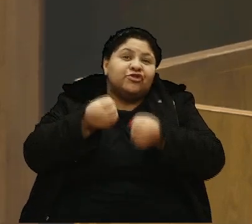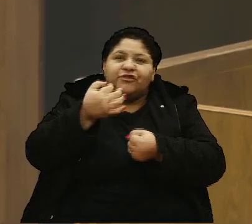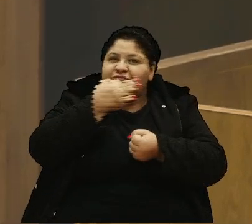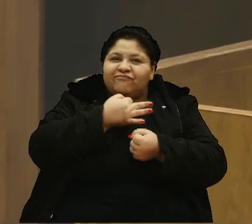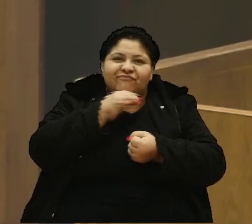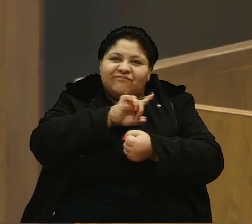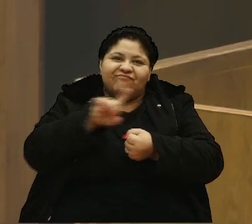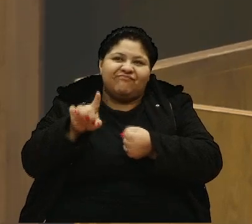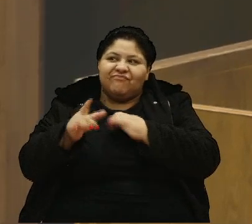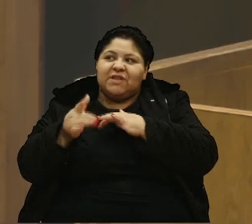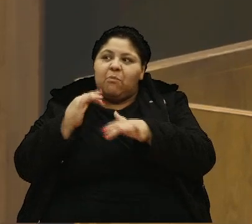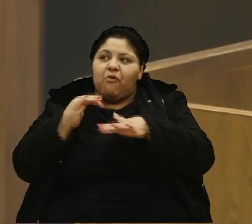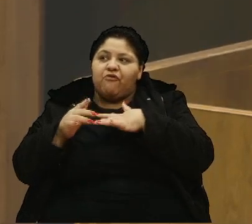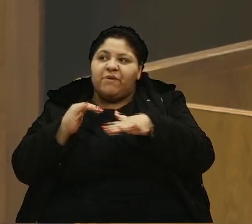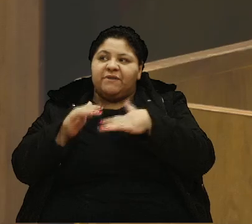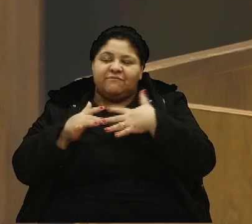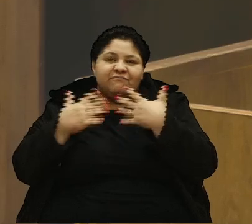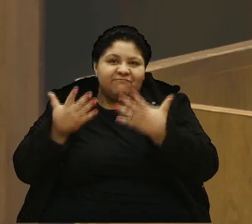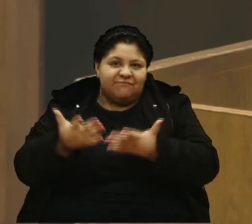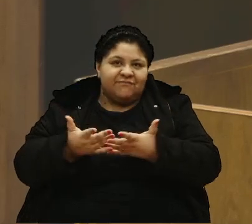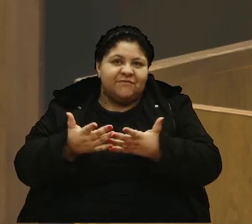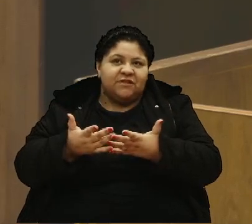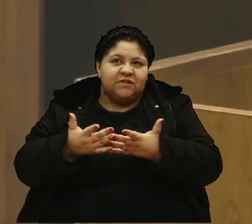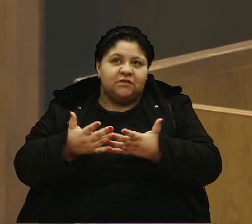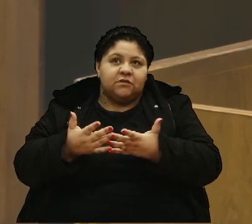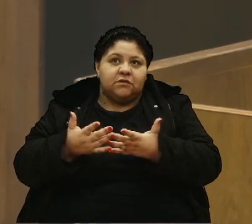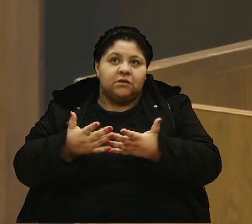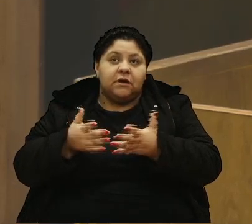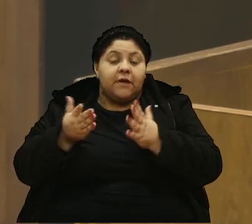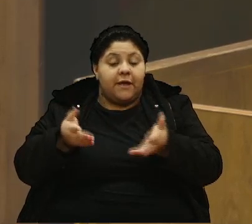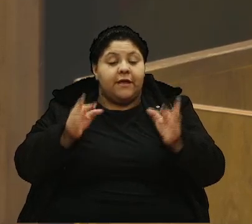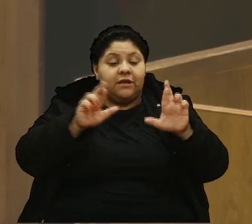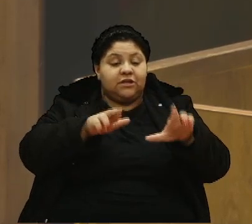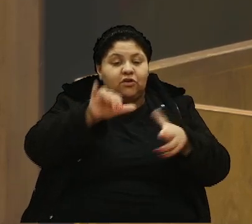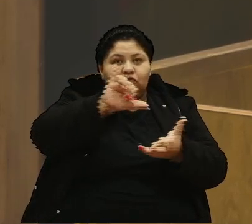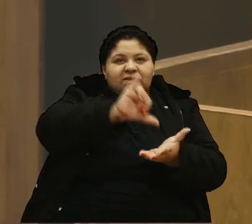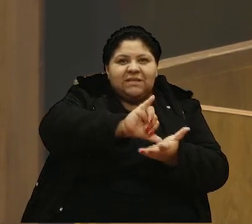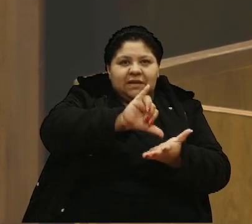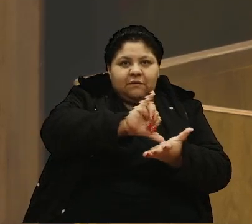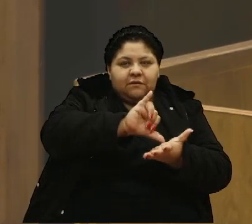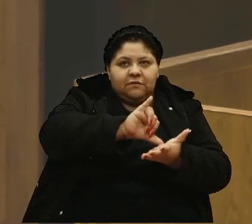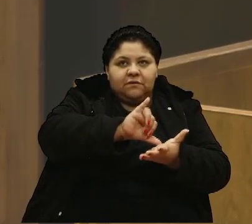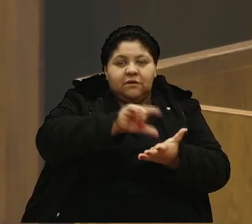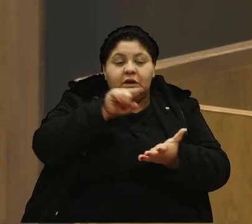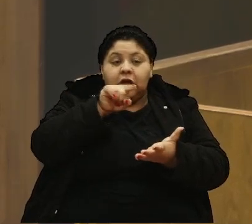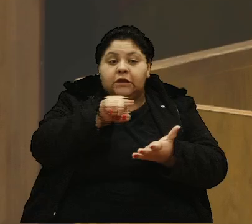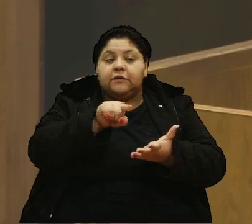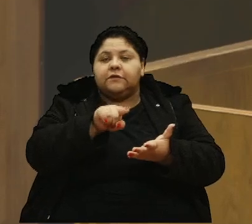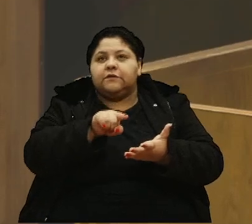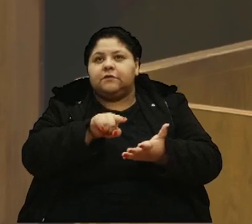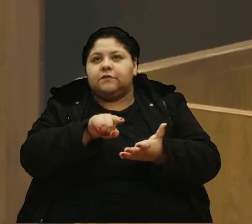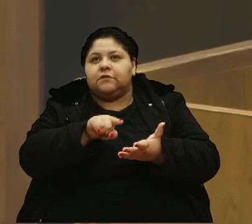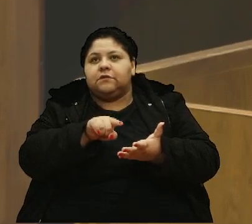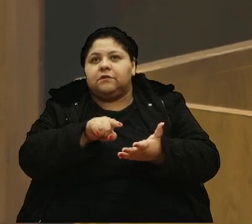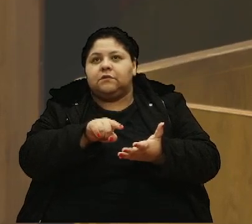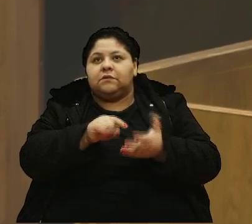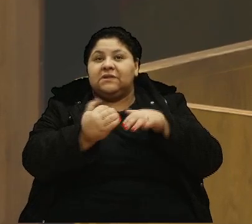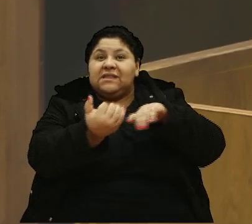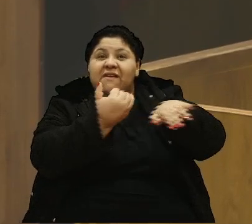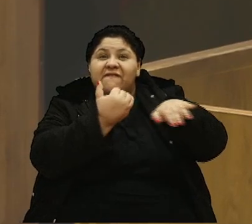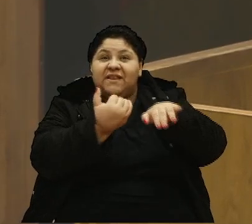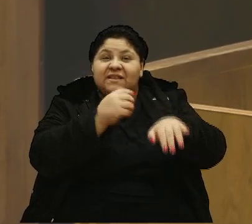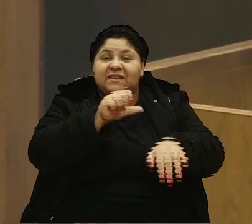não está fluindo. E aí nós viemos para a região central. Se você pegar na Avenida